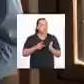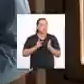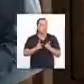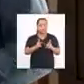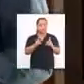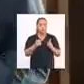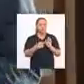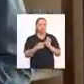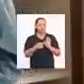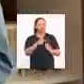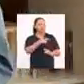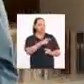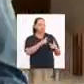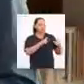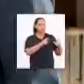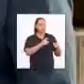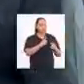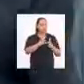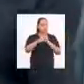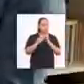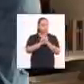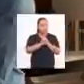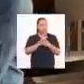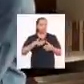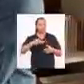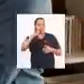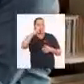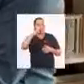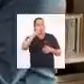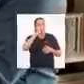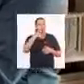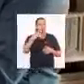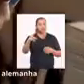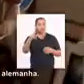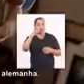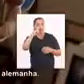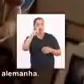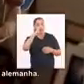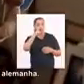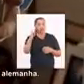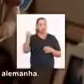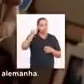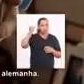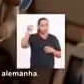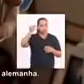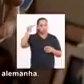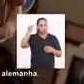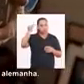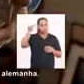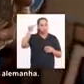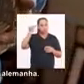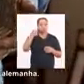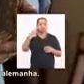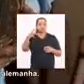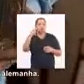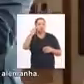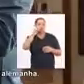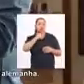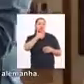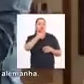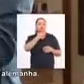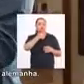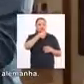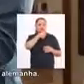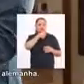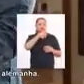também. Isso aqui foi logo após o casamento de meus pais. Os pais do meu pai vieram da Itália. E os